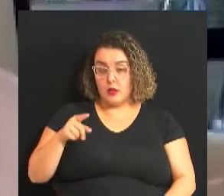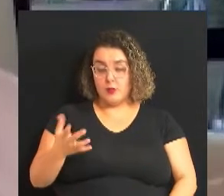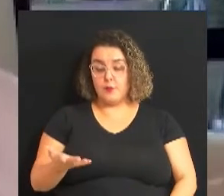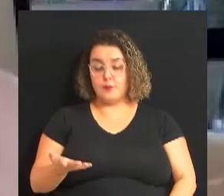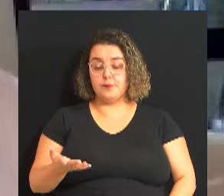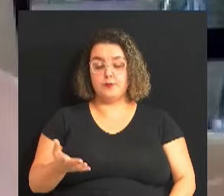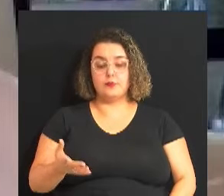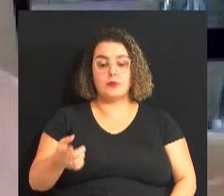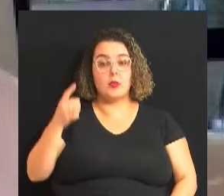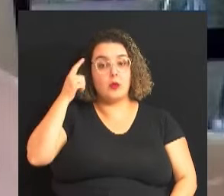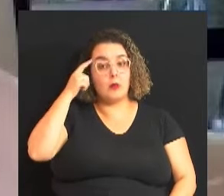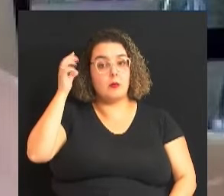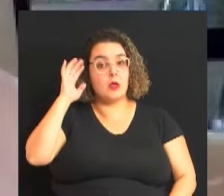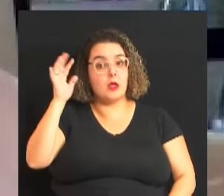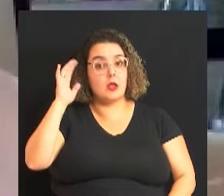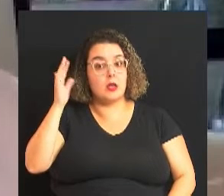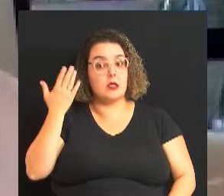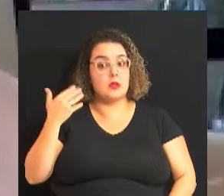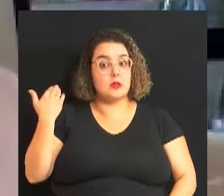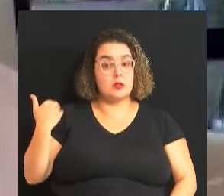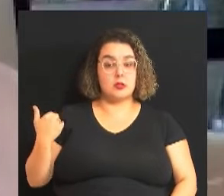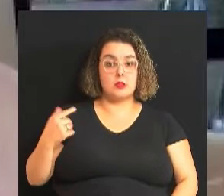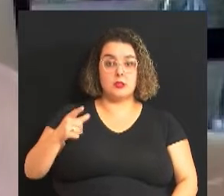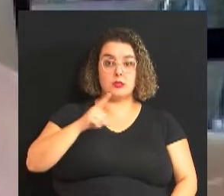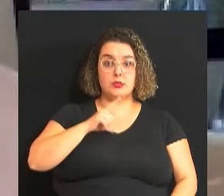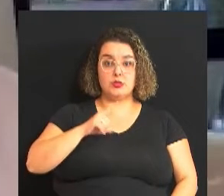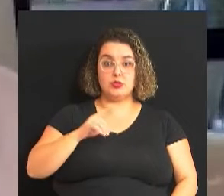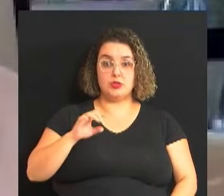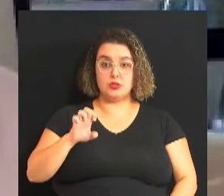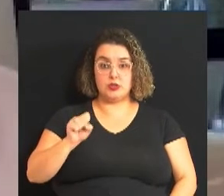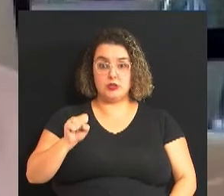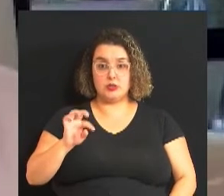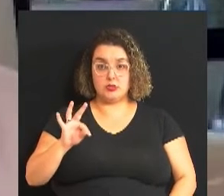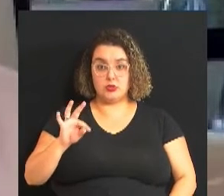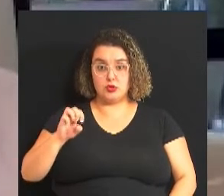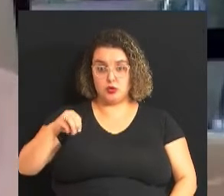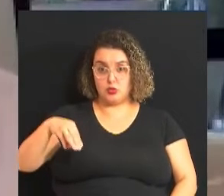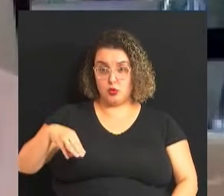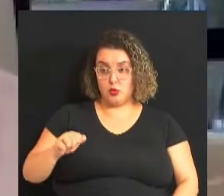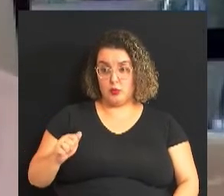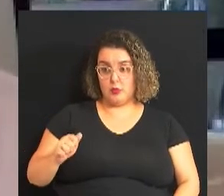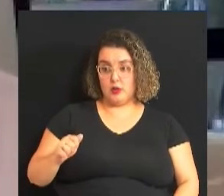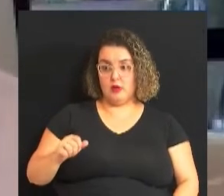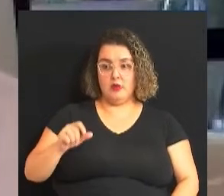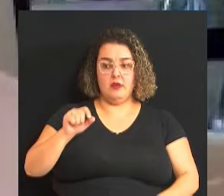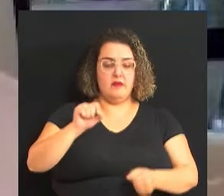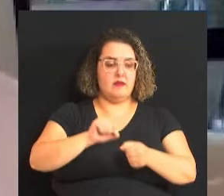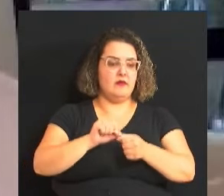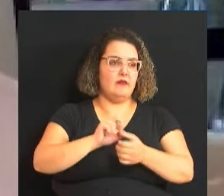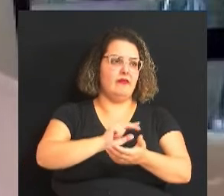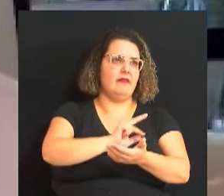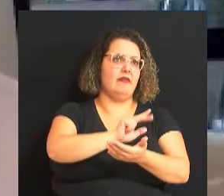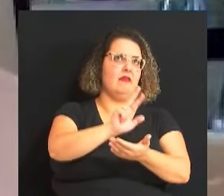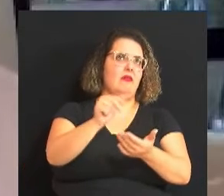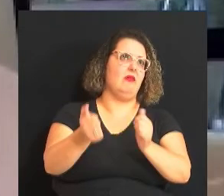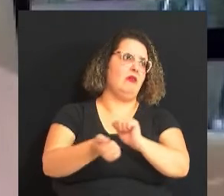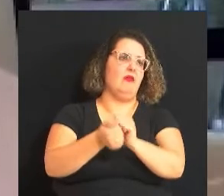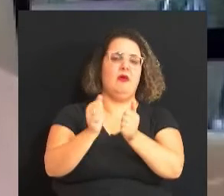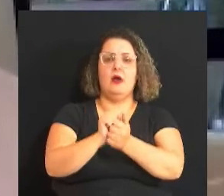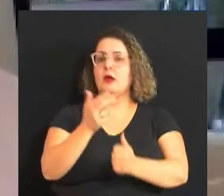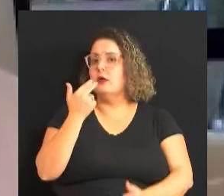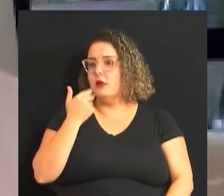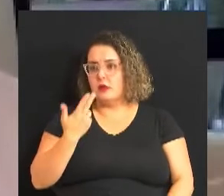pensava antigamente que as pessoas que tinham estômago tinham que fazer 1 bilhão de adaptações na sua nutrição,